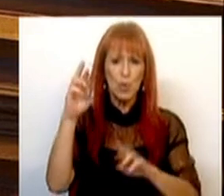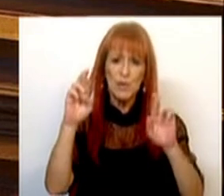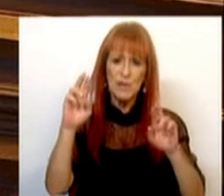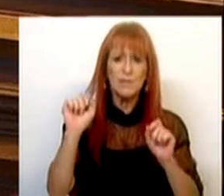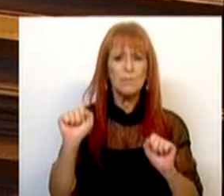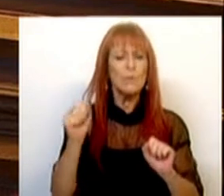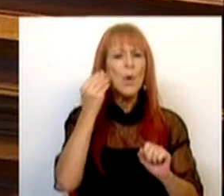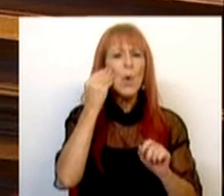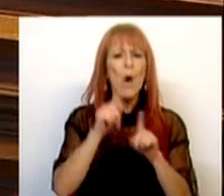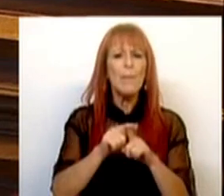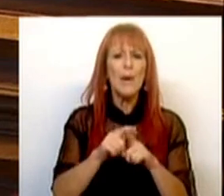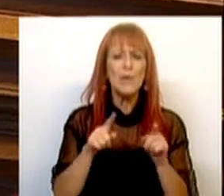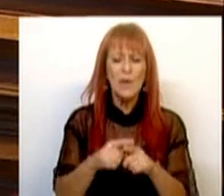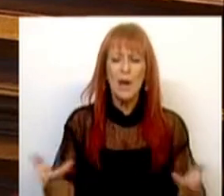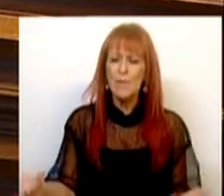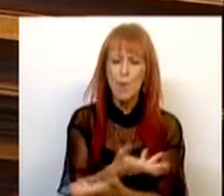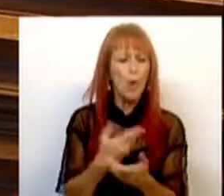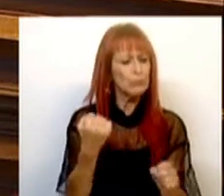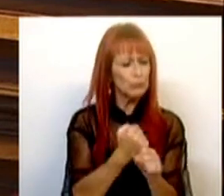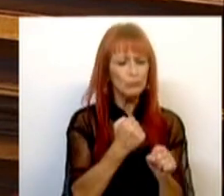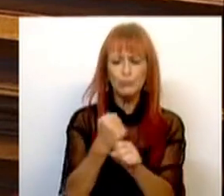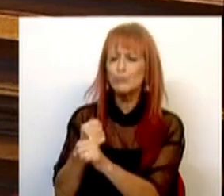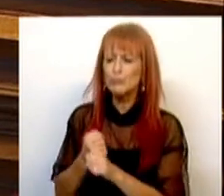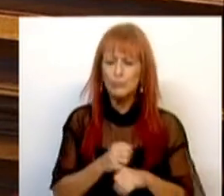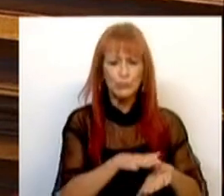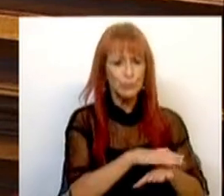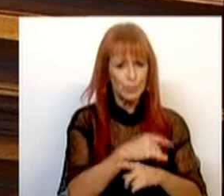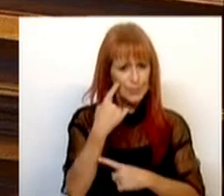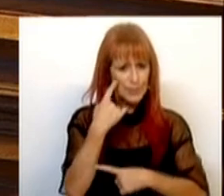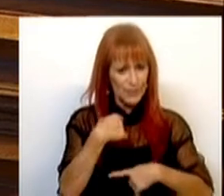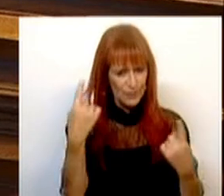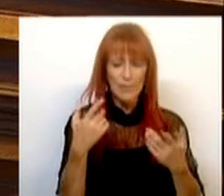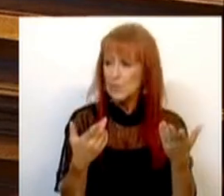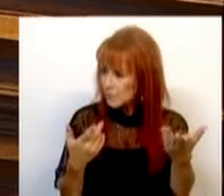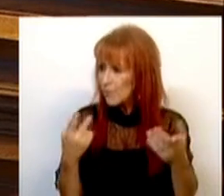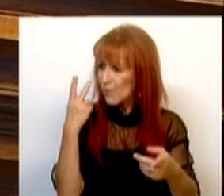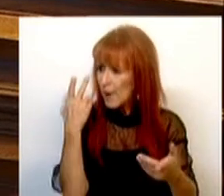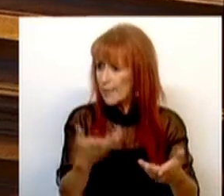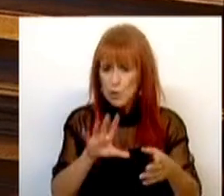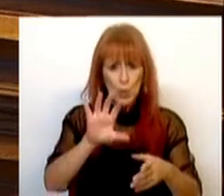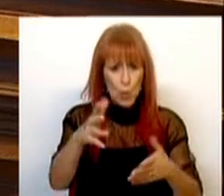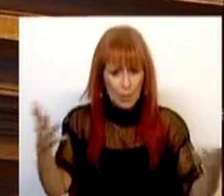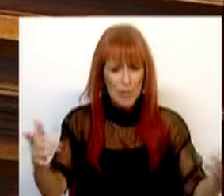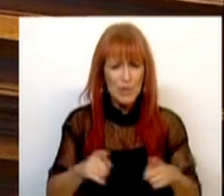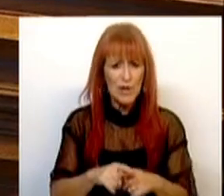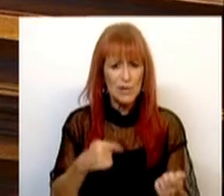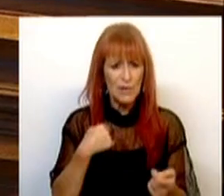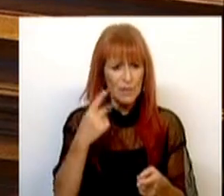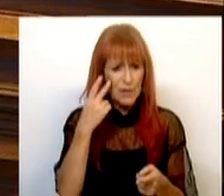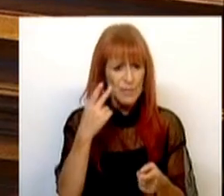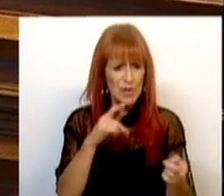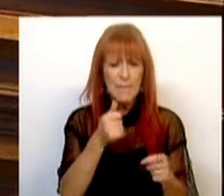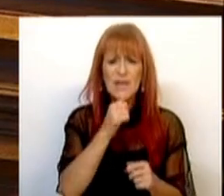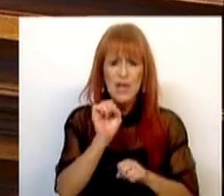desígnio traduz-se na interoperabilidade da administração, e que vemos que essa, aliás, vemos neste país, sempre que vemos a história das